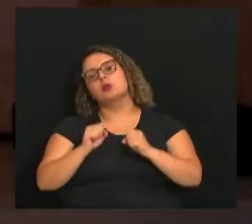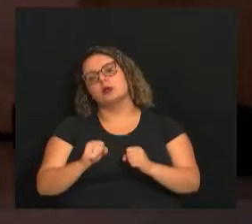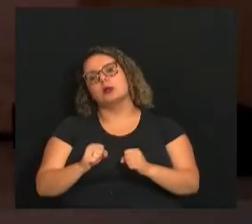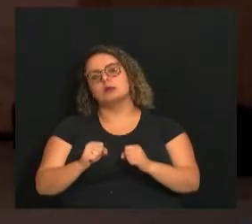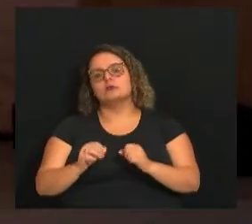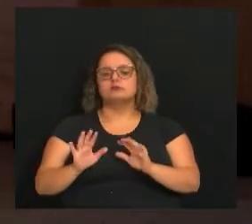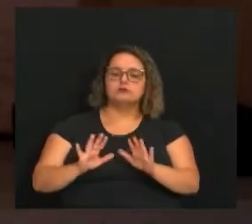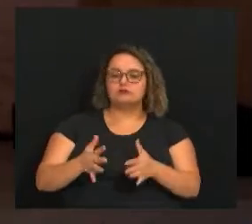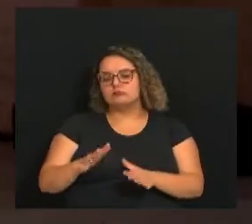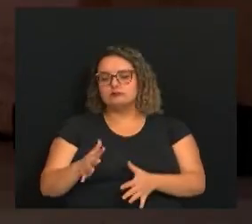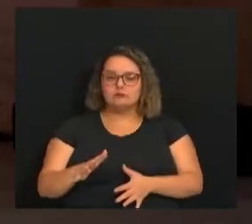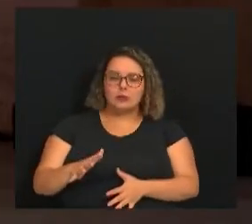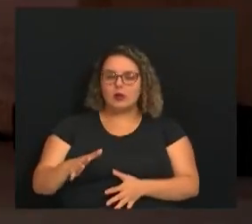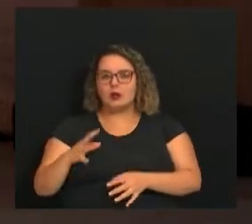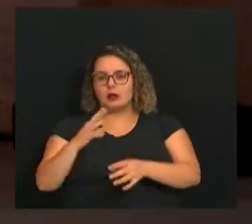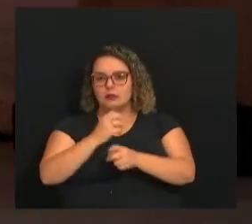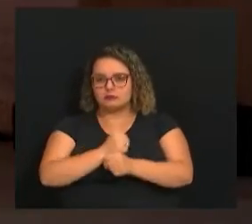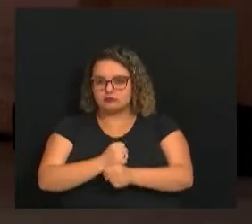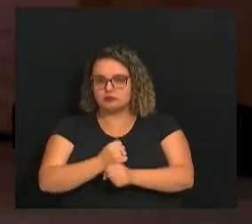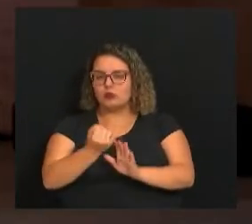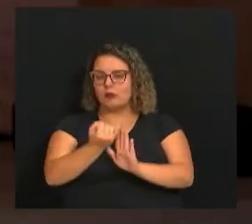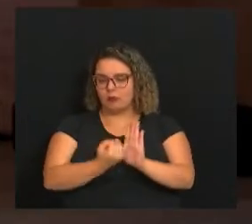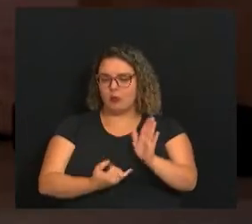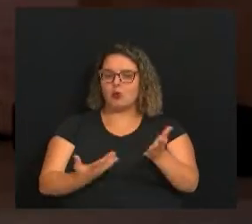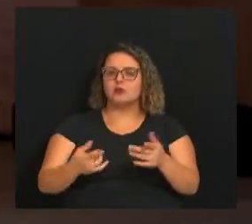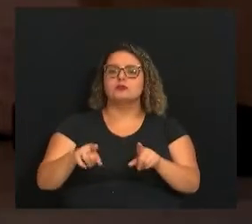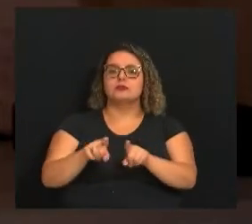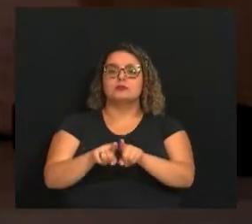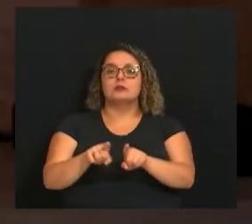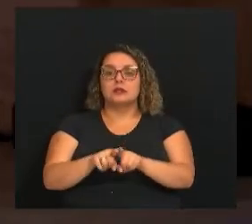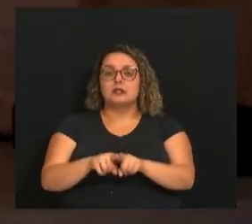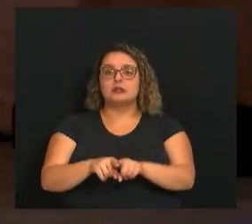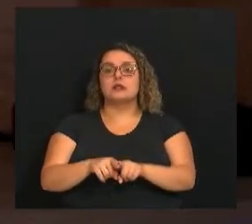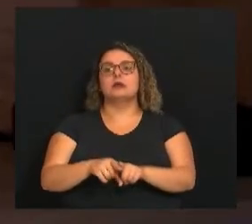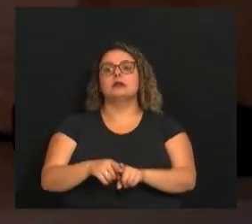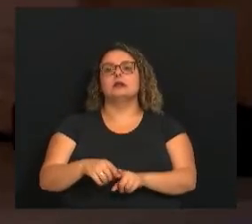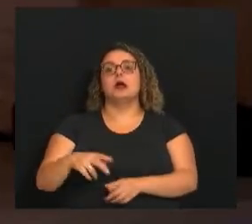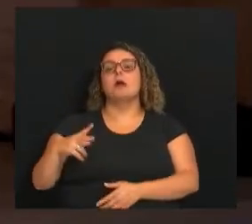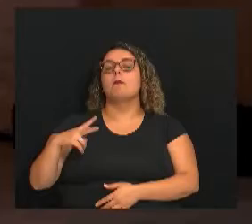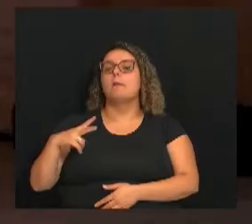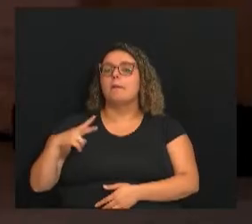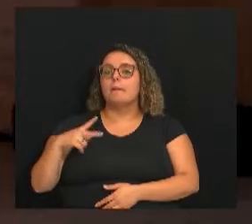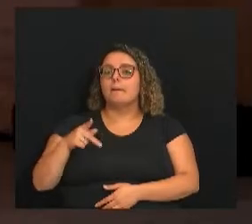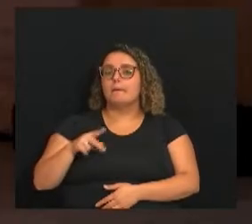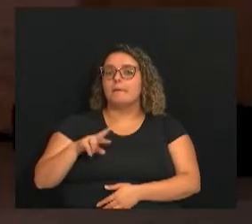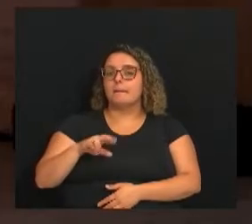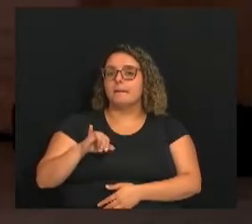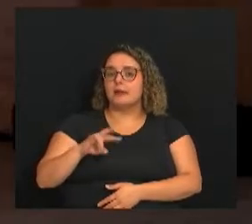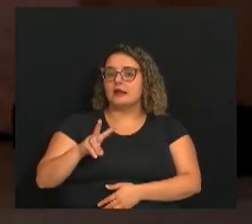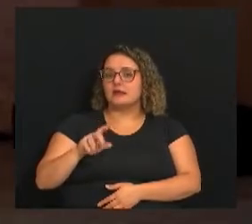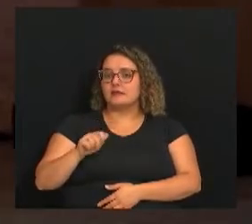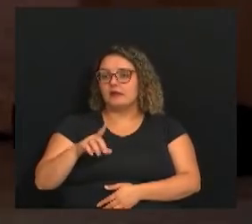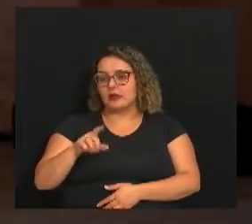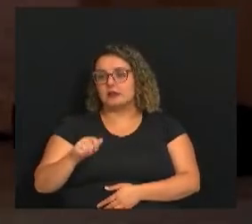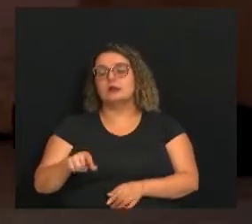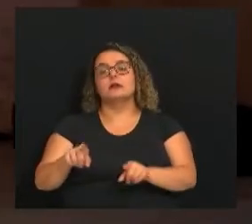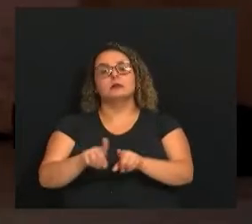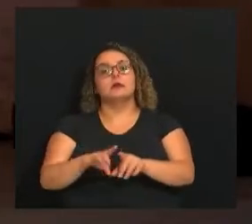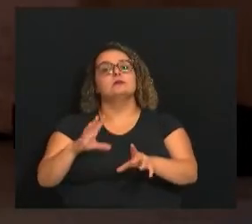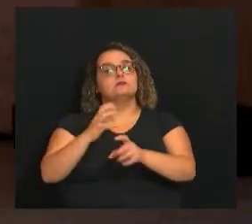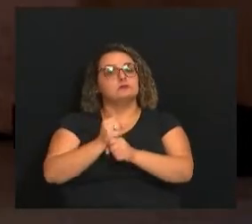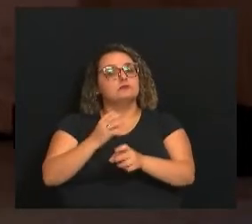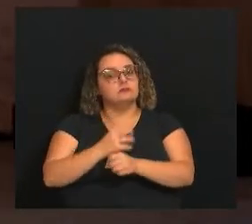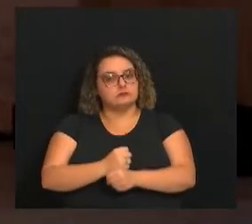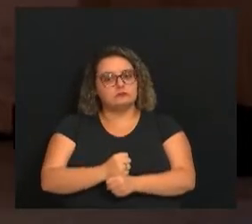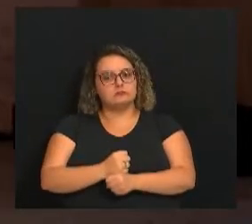ali da base de cálculo do imposto de renda. Tem também a previdência privada, que também deduz da base de cálculo, e depois disso a